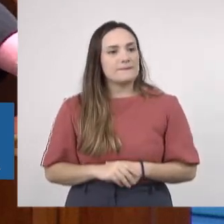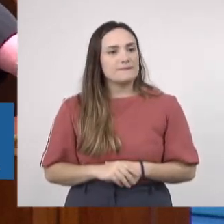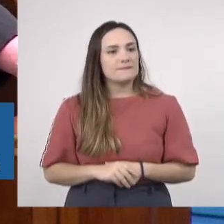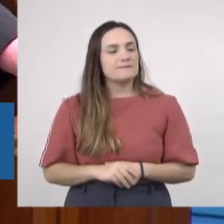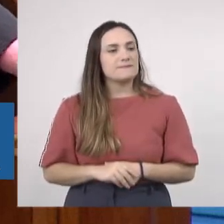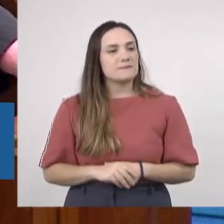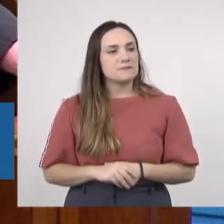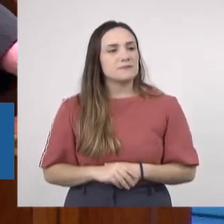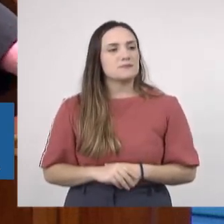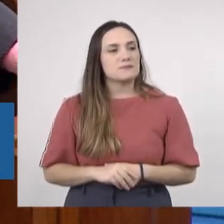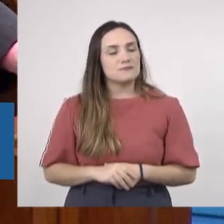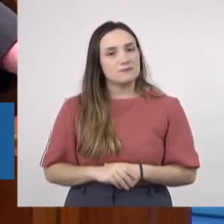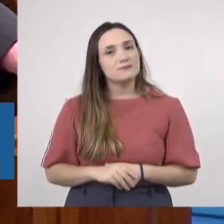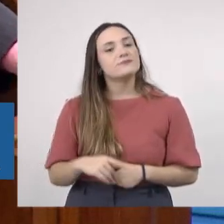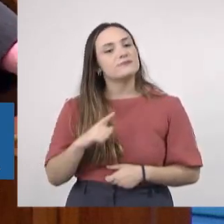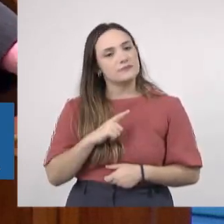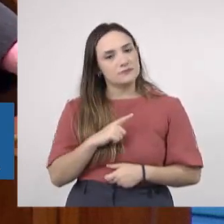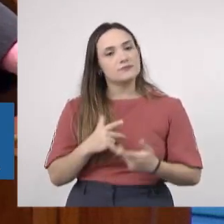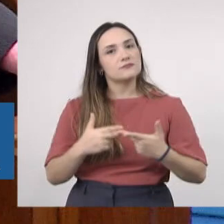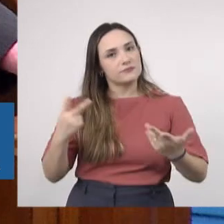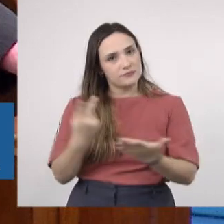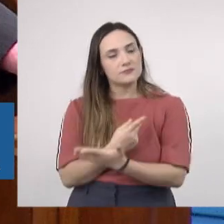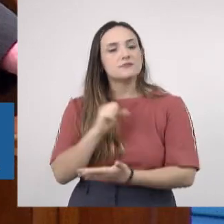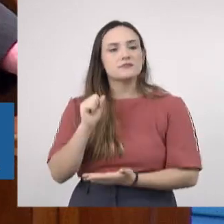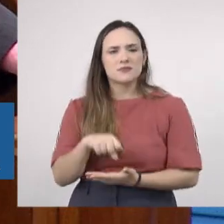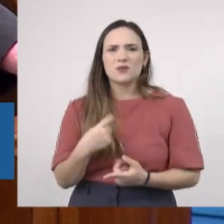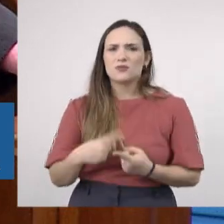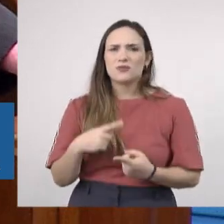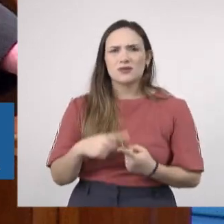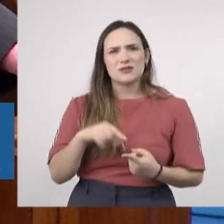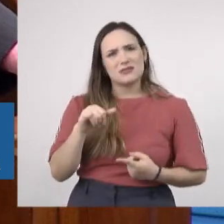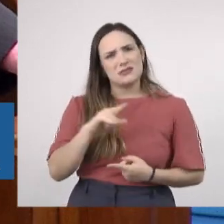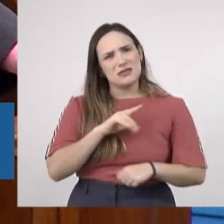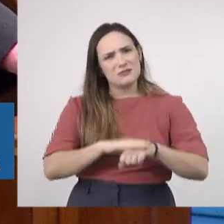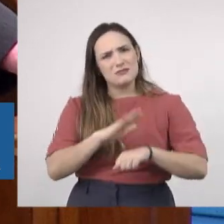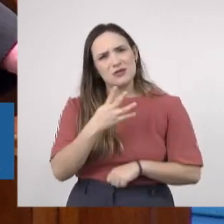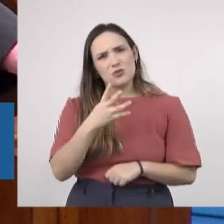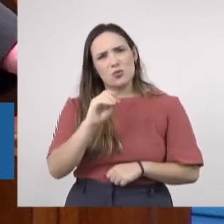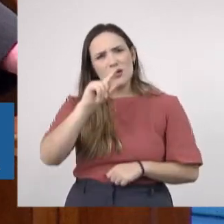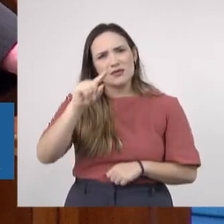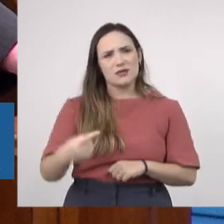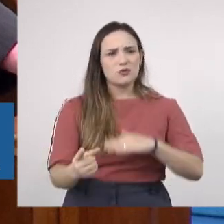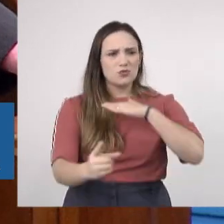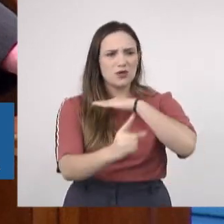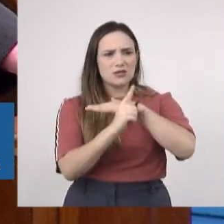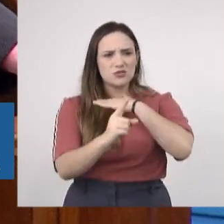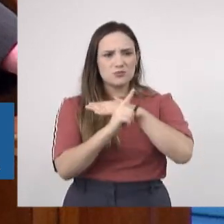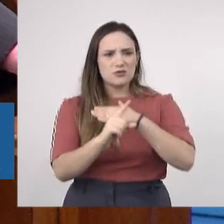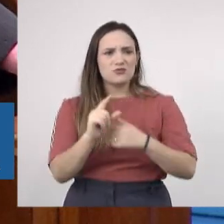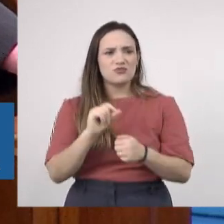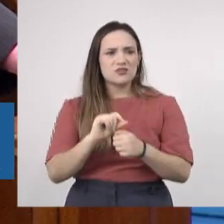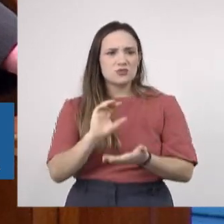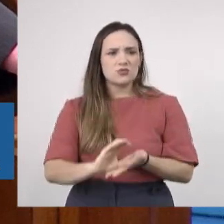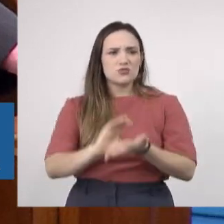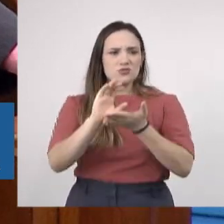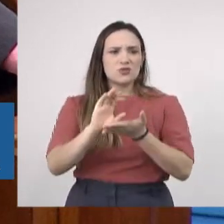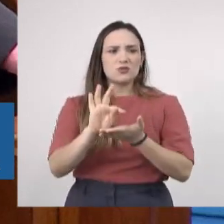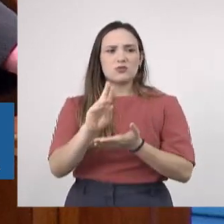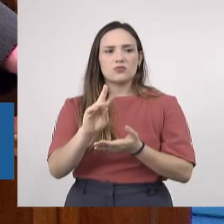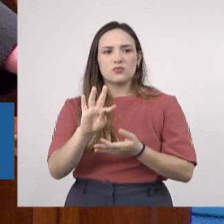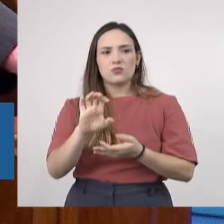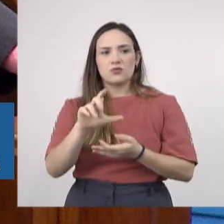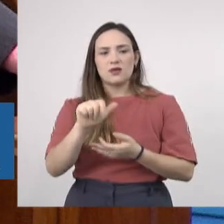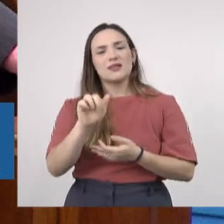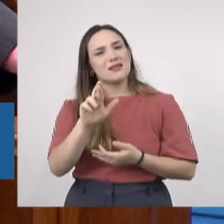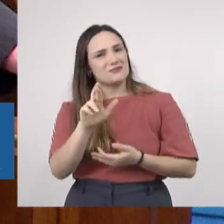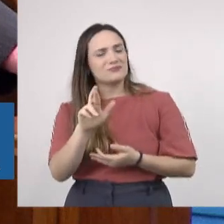Temos que considerar que algo de errado está em nossa sociedade. Se mais de 40 mil atendimentos foram feitos pelo Conselho Tutelar, certamente algo está